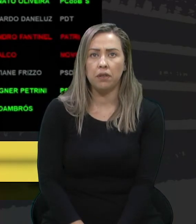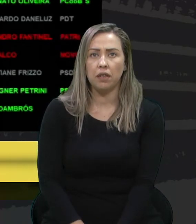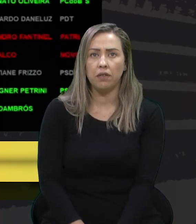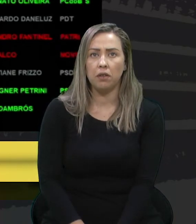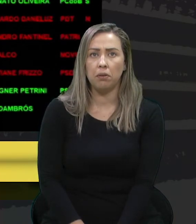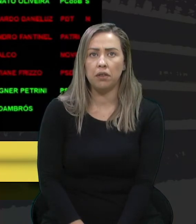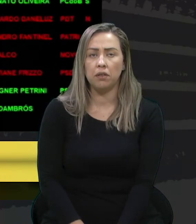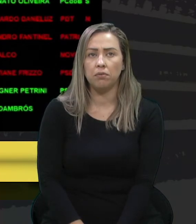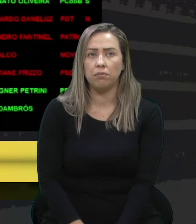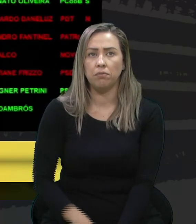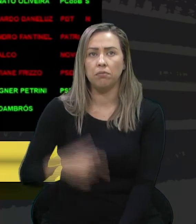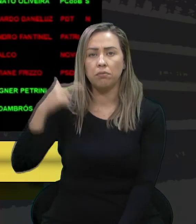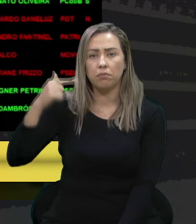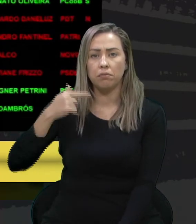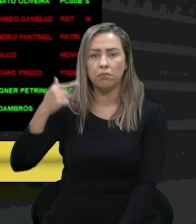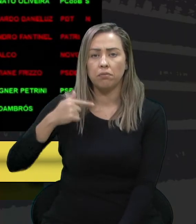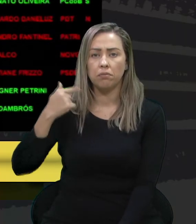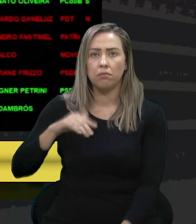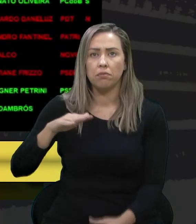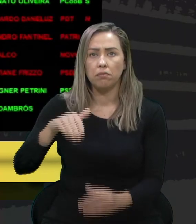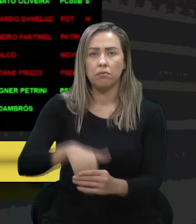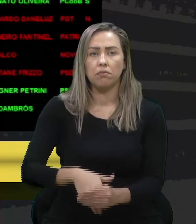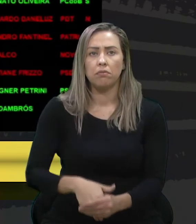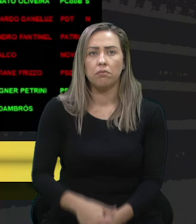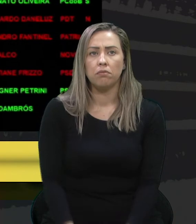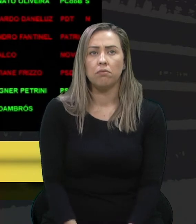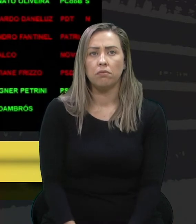Ausente. Gladys Frício está votando.